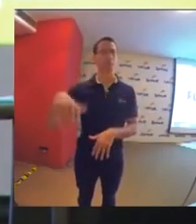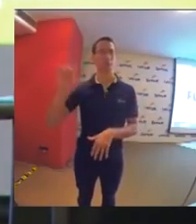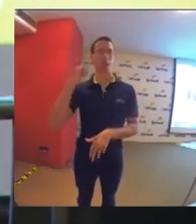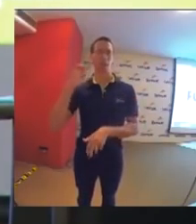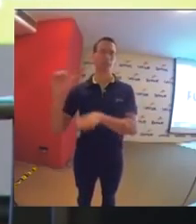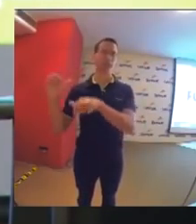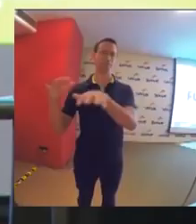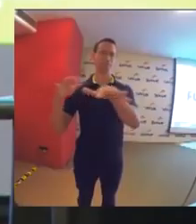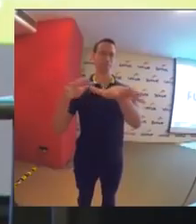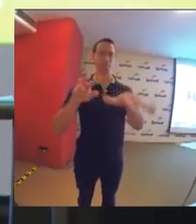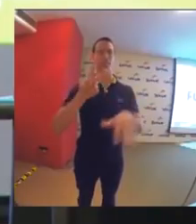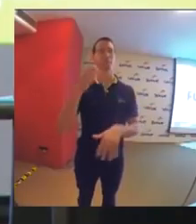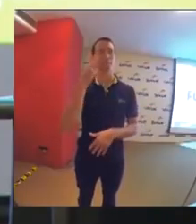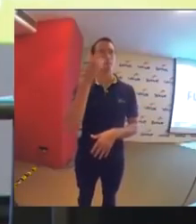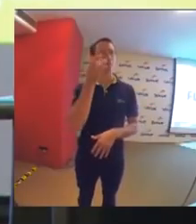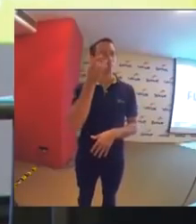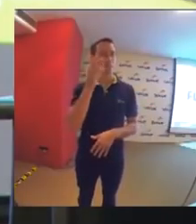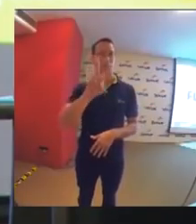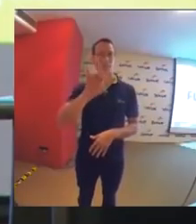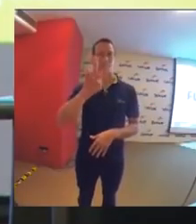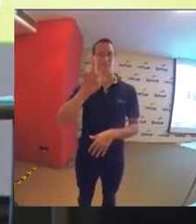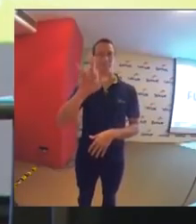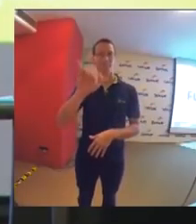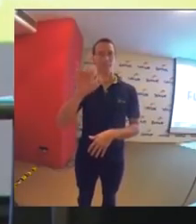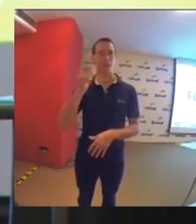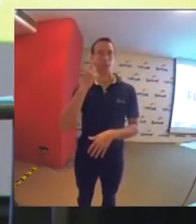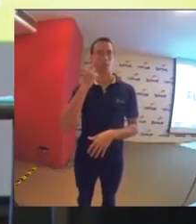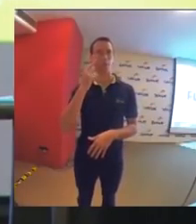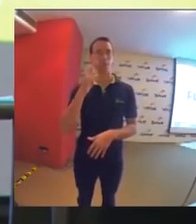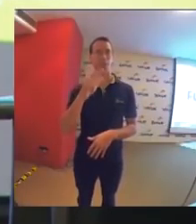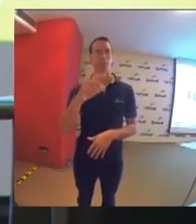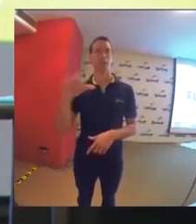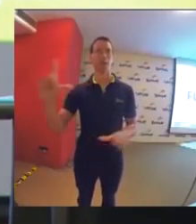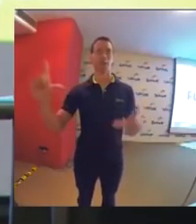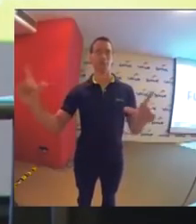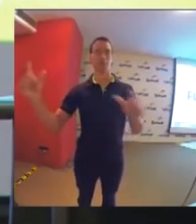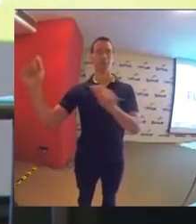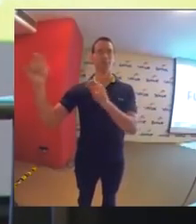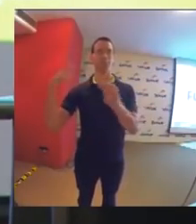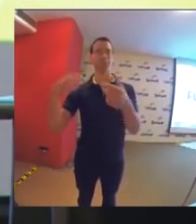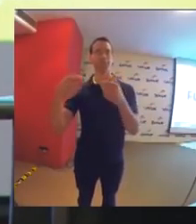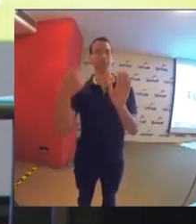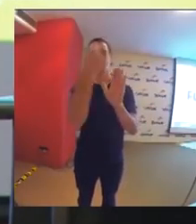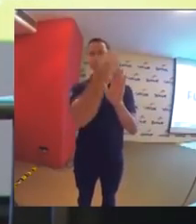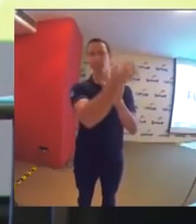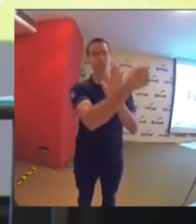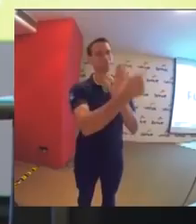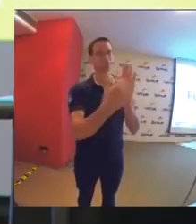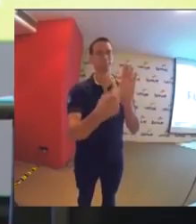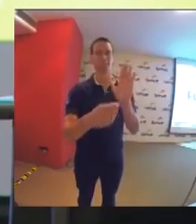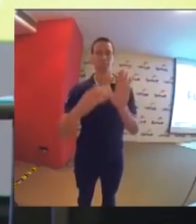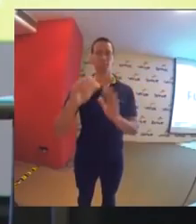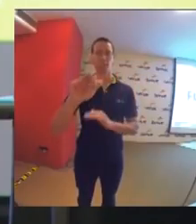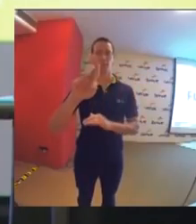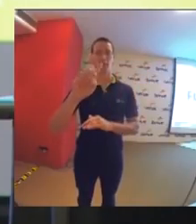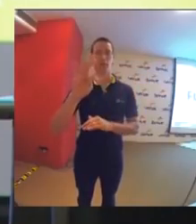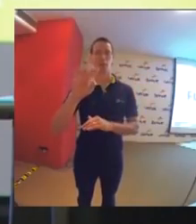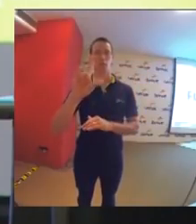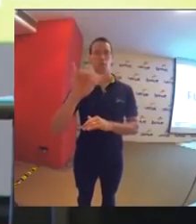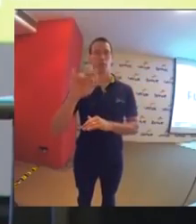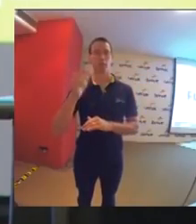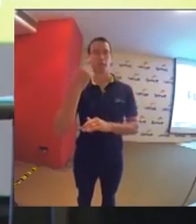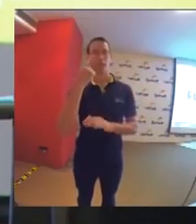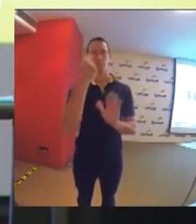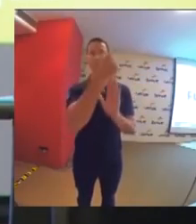da FEBEM com cartolinas, porque me esqueci há pouco de dizer, isto foi feito há 37 anos.